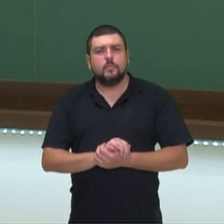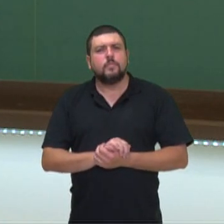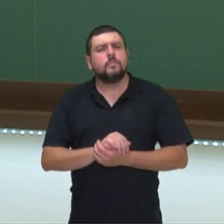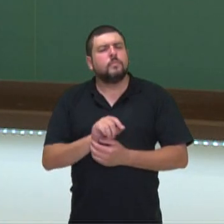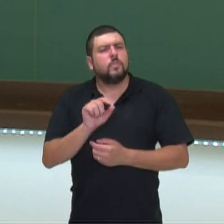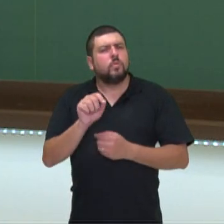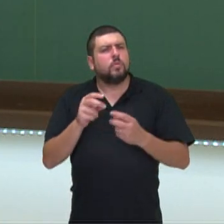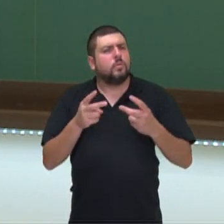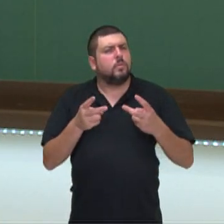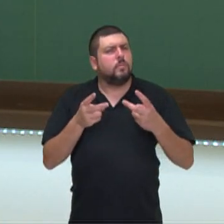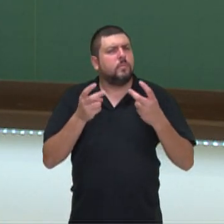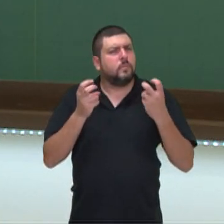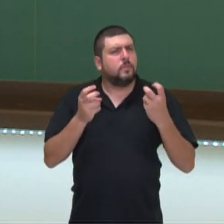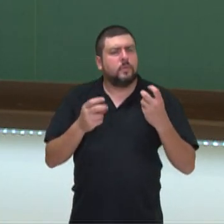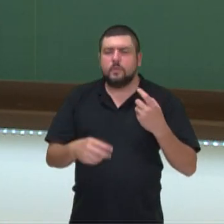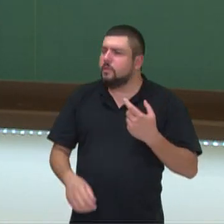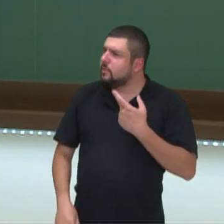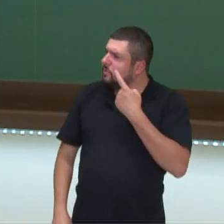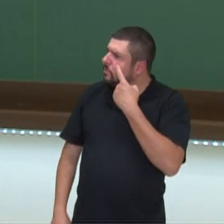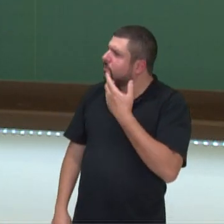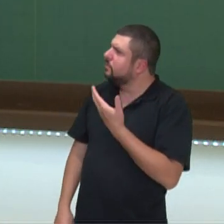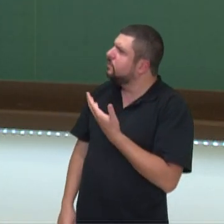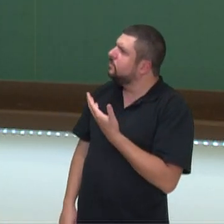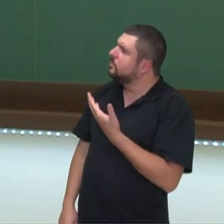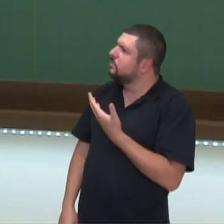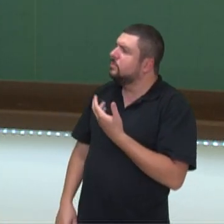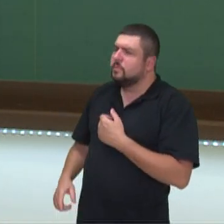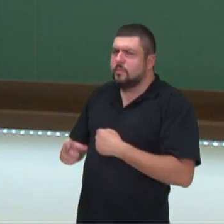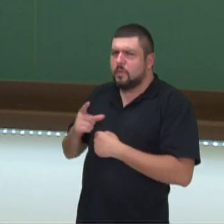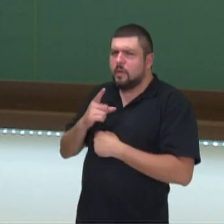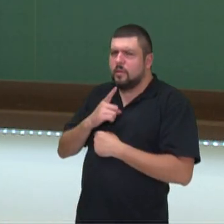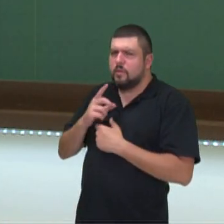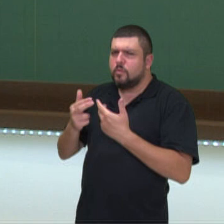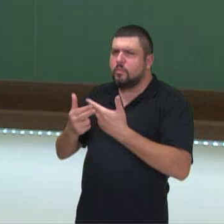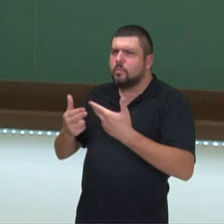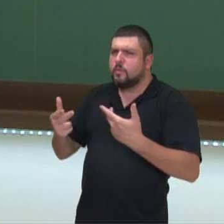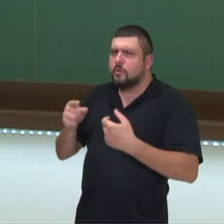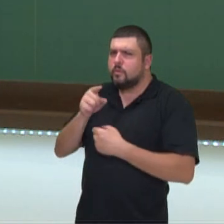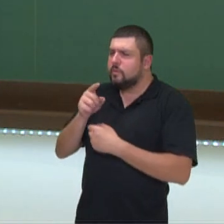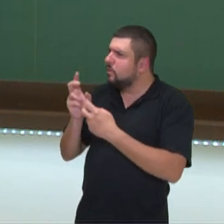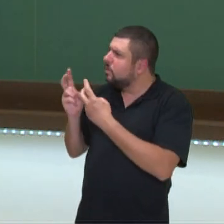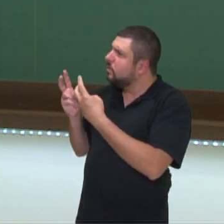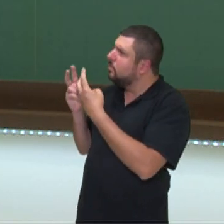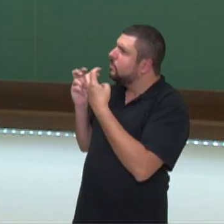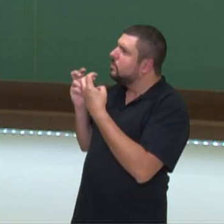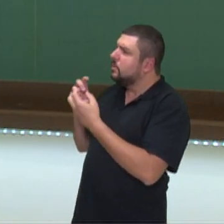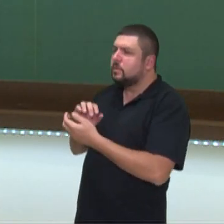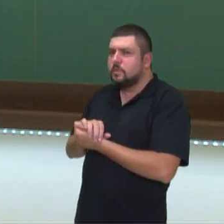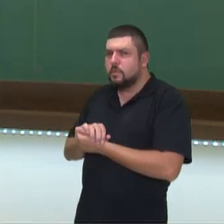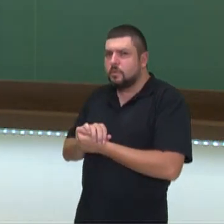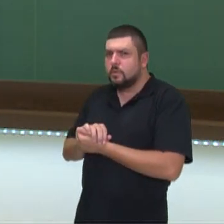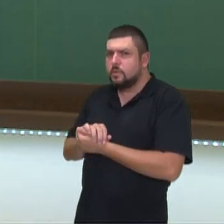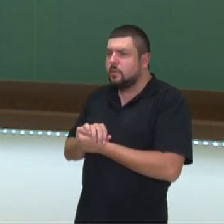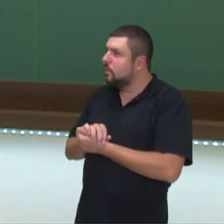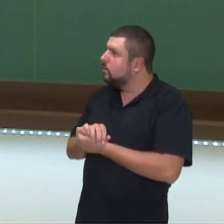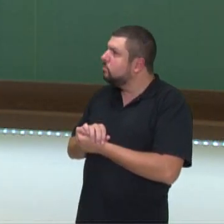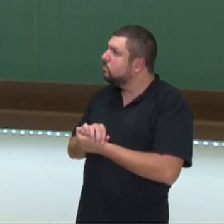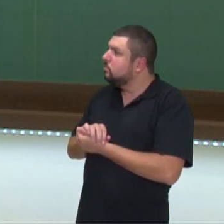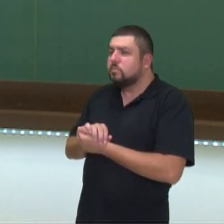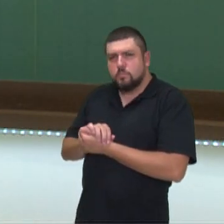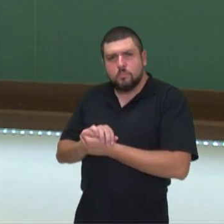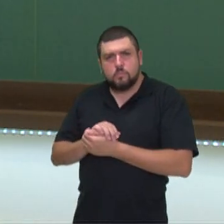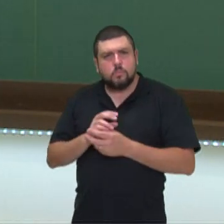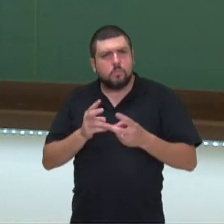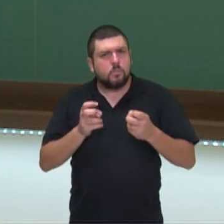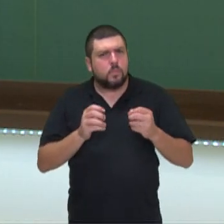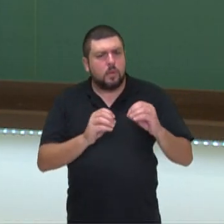observar? Tem alguma coisa ali que você consegue ver, olhando para o expoente, olhando para os 10 que repete ali, olhando para os zeros do resultado,